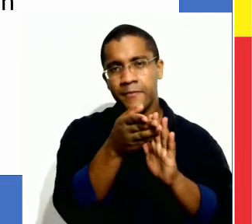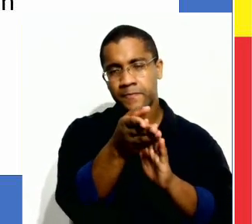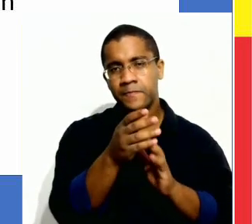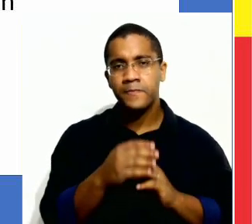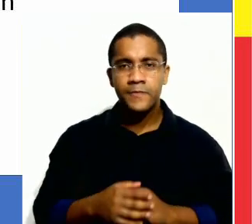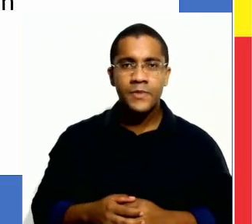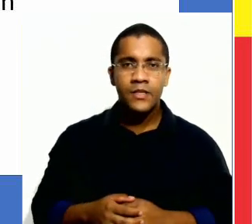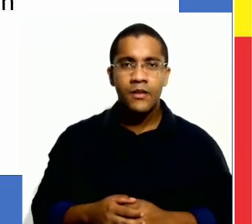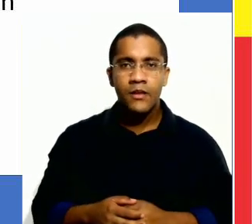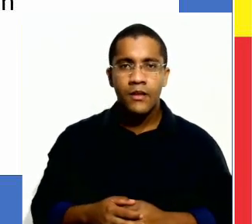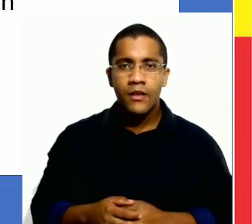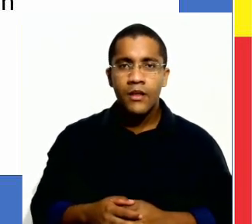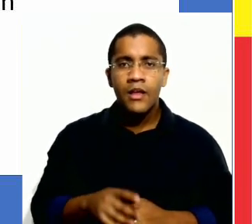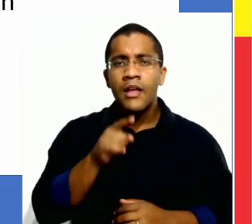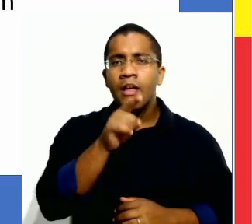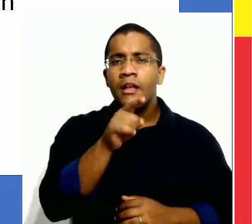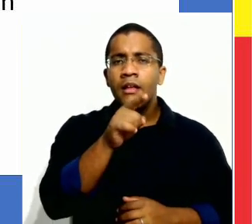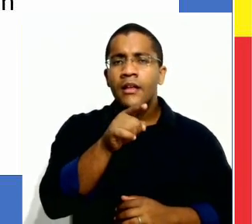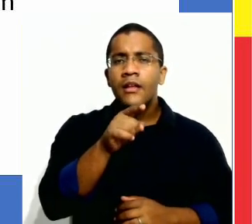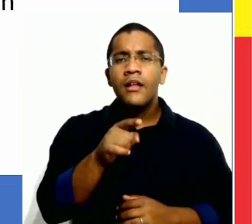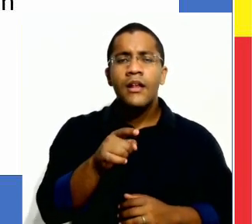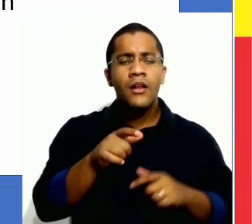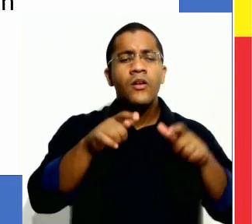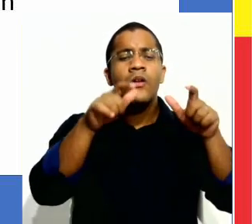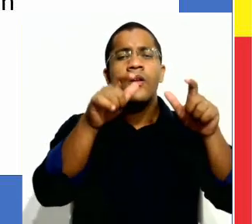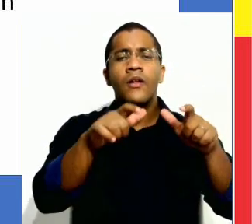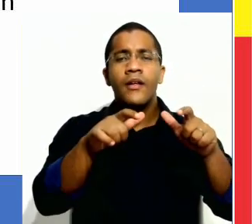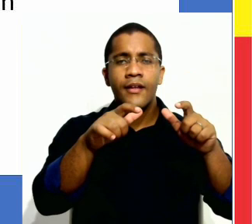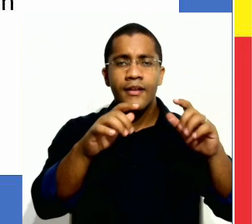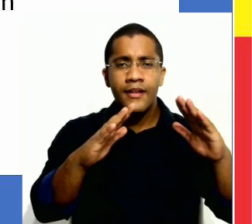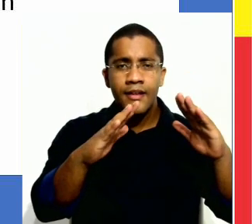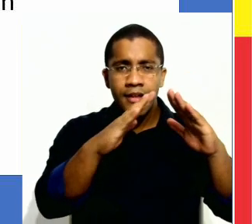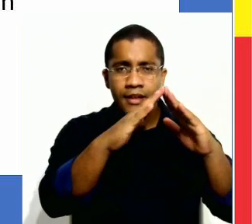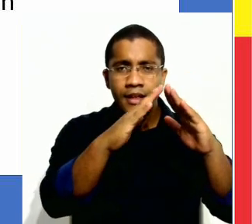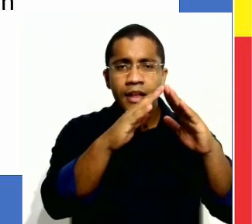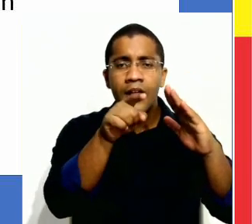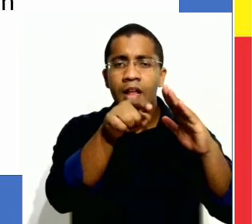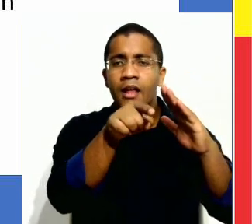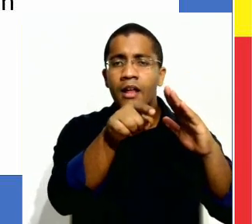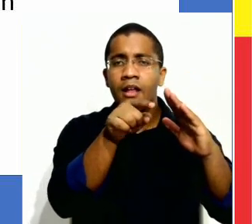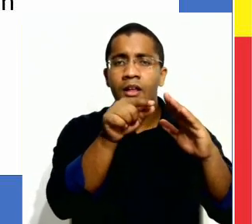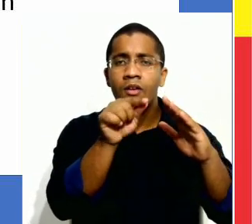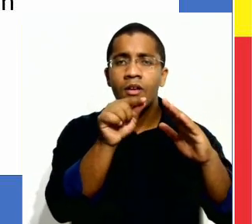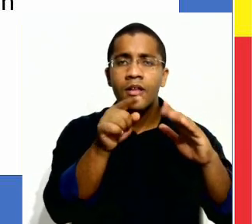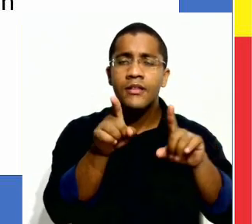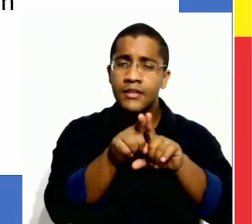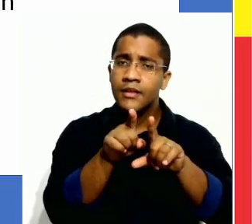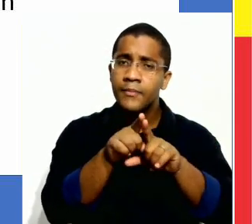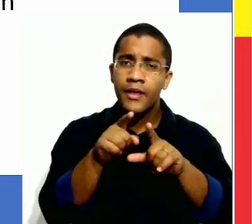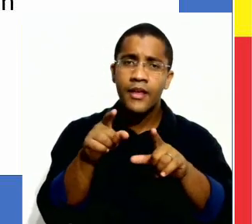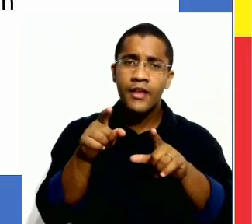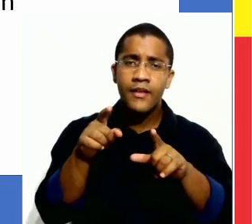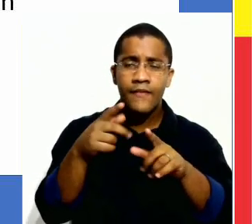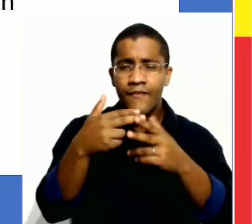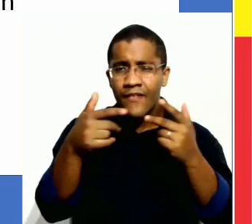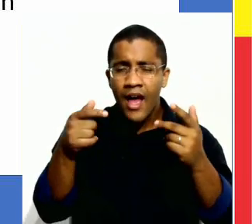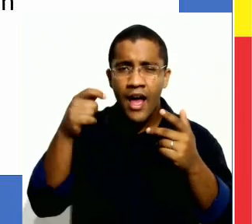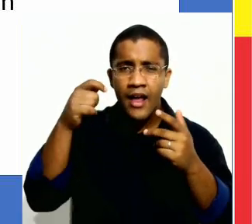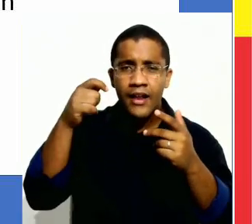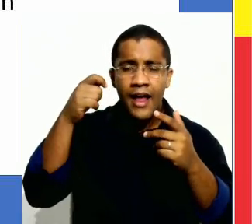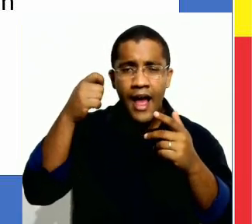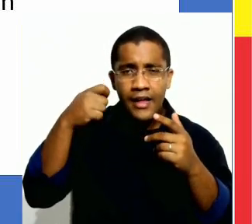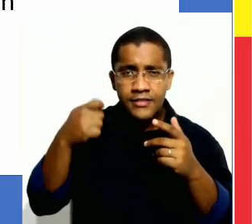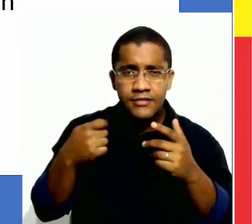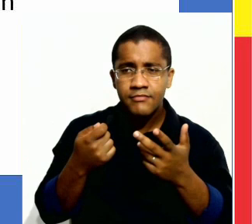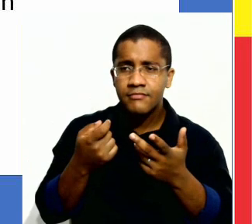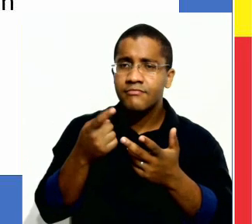Tombouctou, Então, essa mesquita, ele também apoiou artistas eruditos,